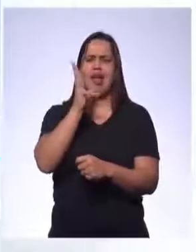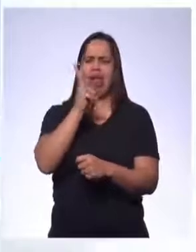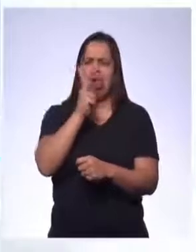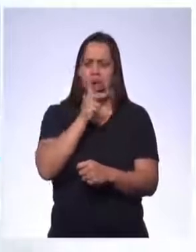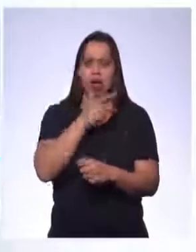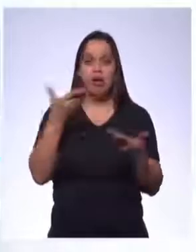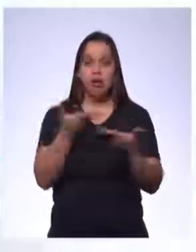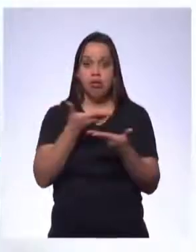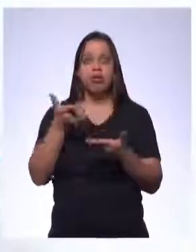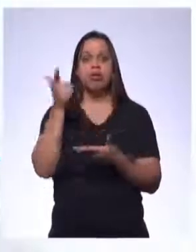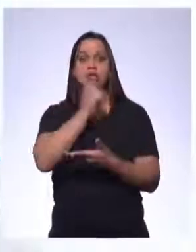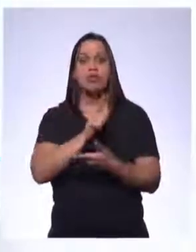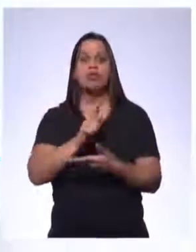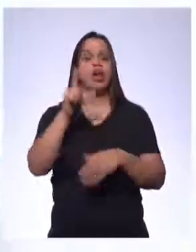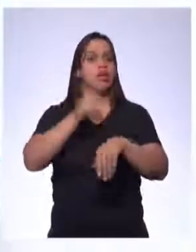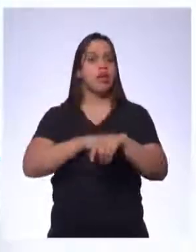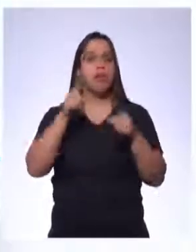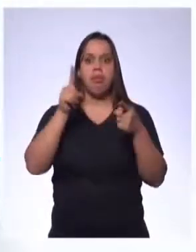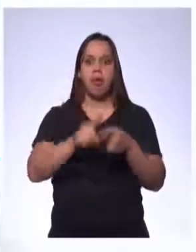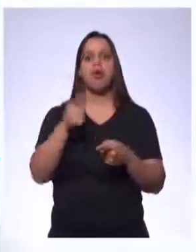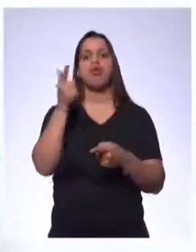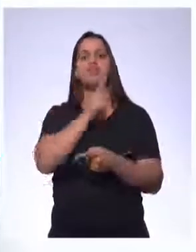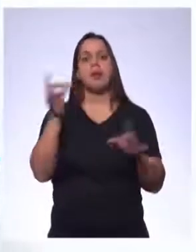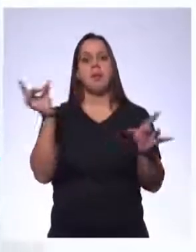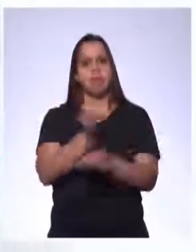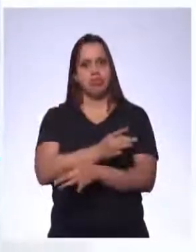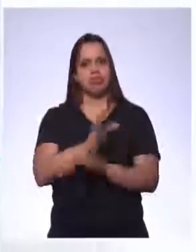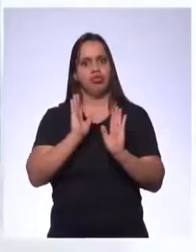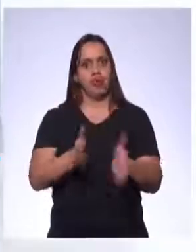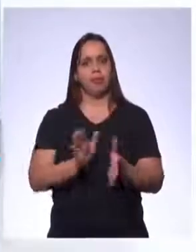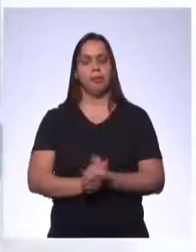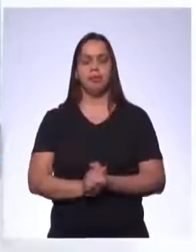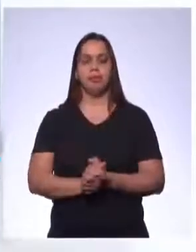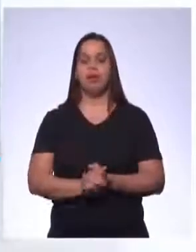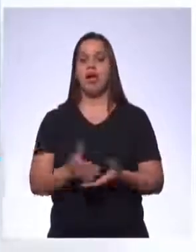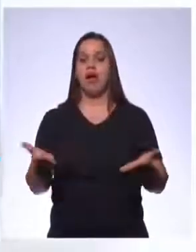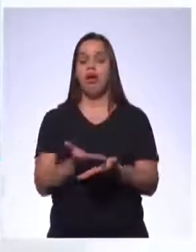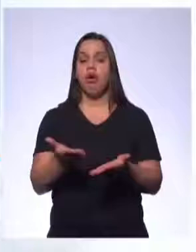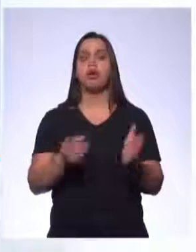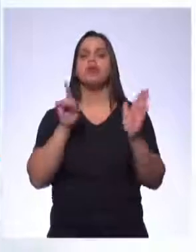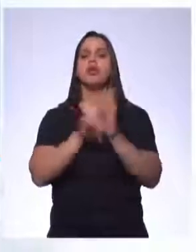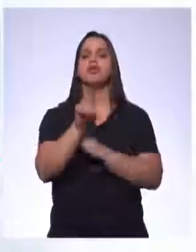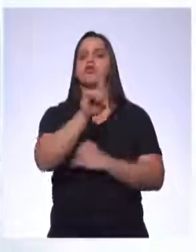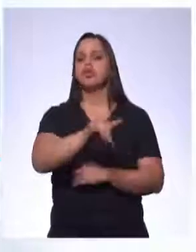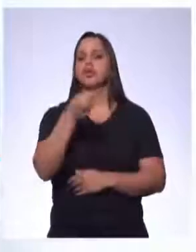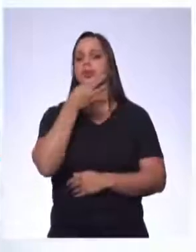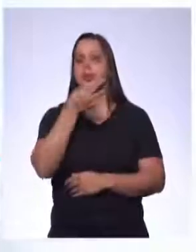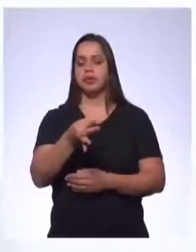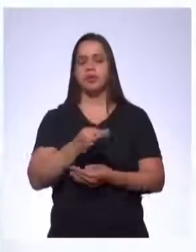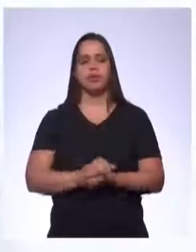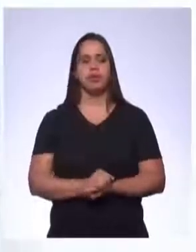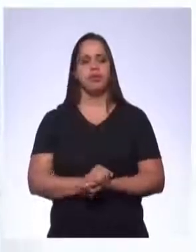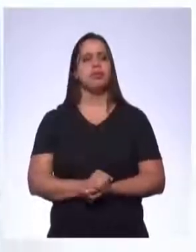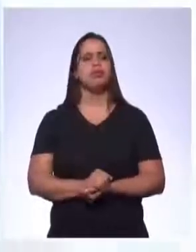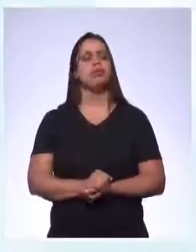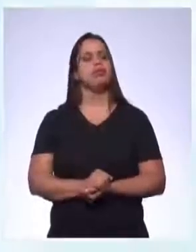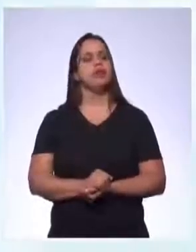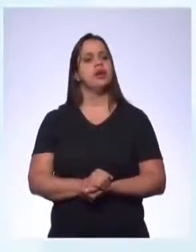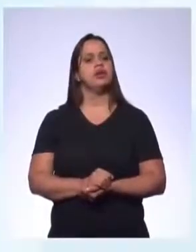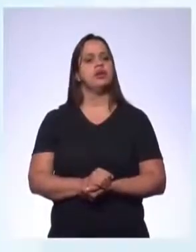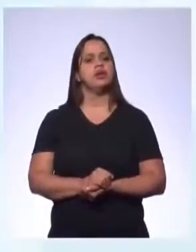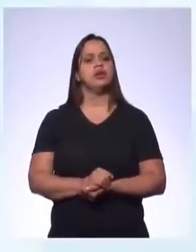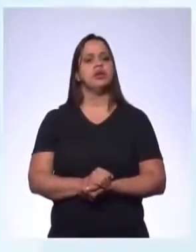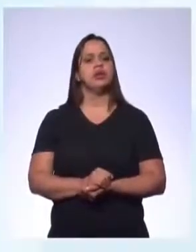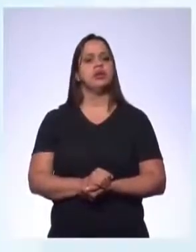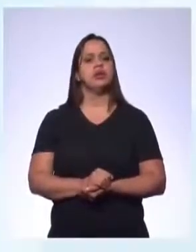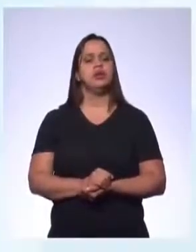em menos tempo podem ficar prontas. Tá bom? Eu quero saber a seguinte opinião de vocês aí, ó. É possível,